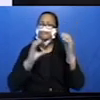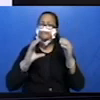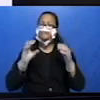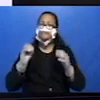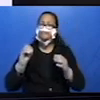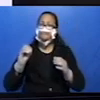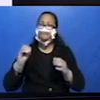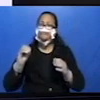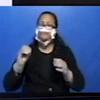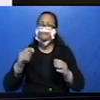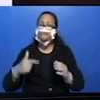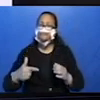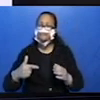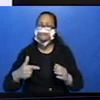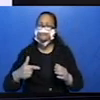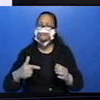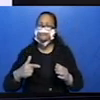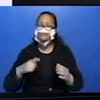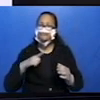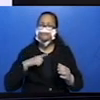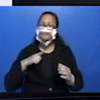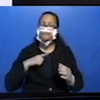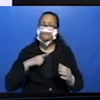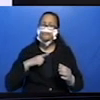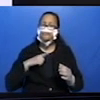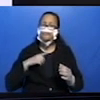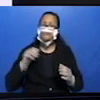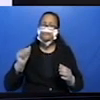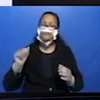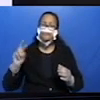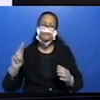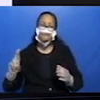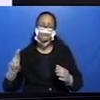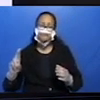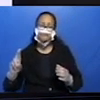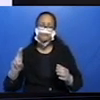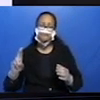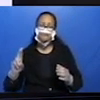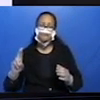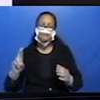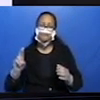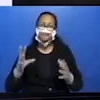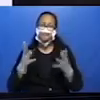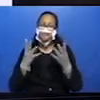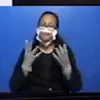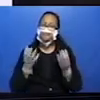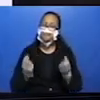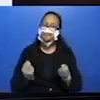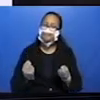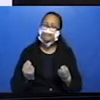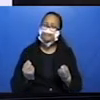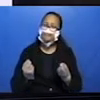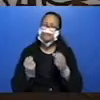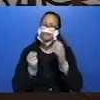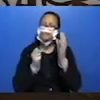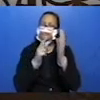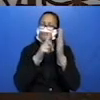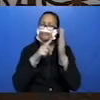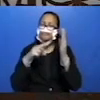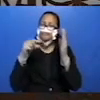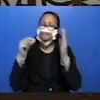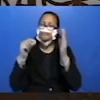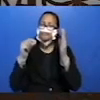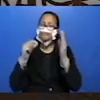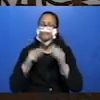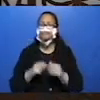que já está no ar, é absorvido diretamente pelas folhas. Vamos